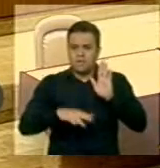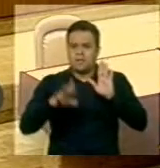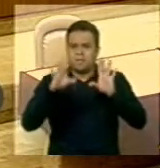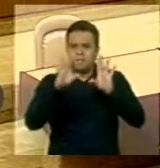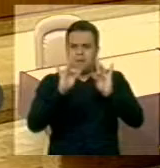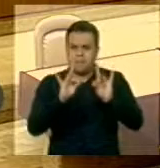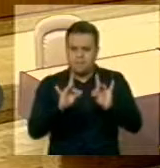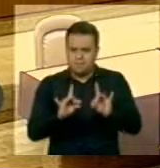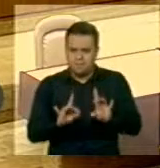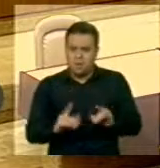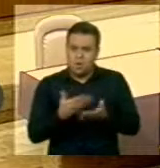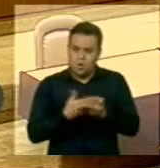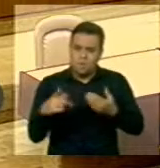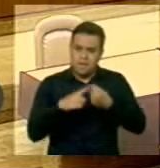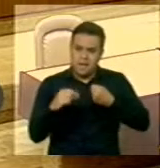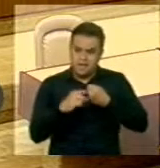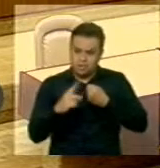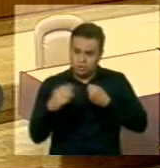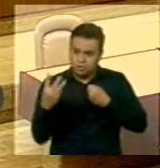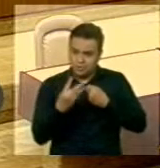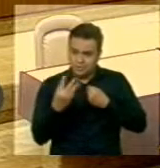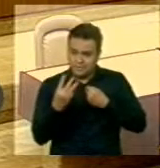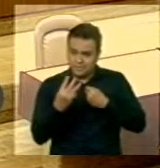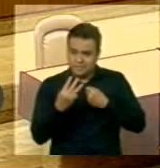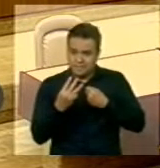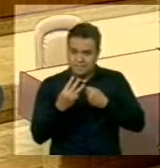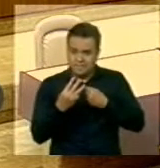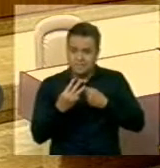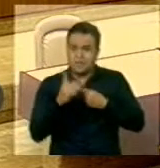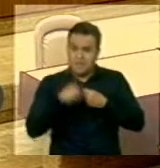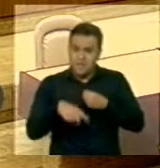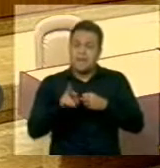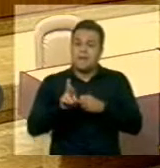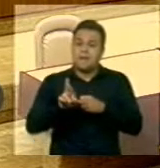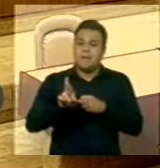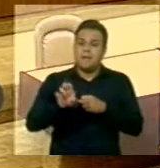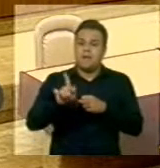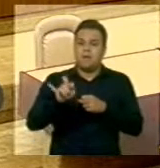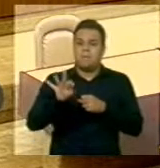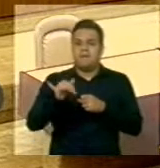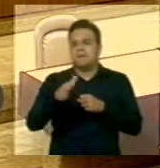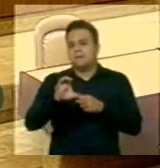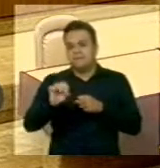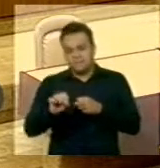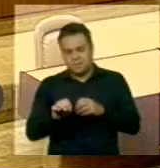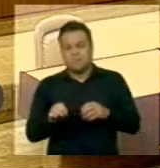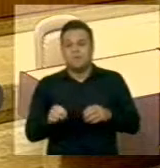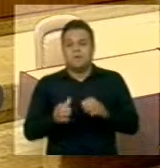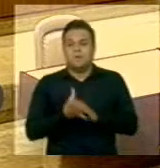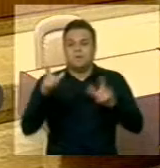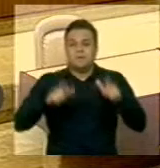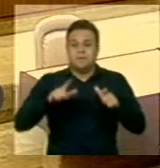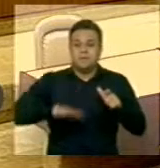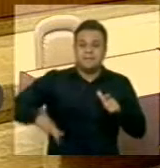minudentado, desde o artigo 3º, que trata, portanto, da regulação fundiária de ocupações incidentes em terras